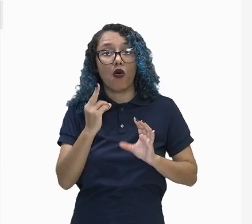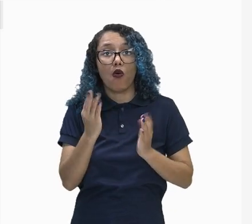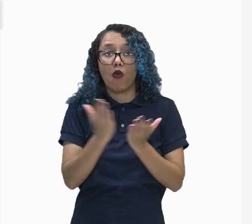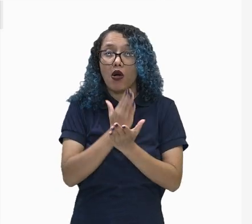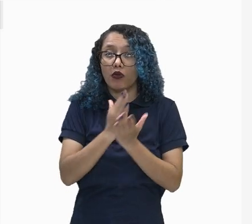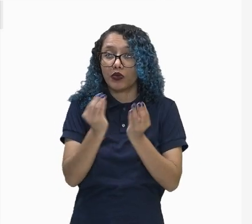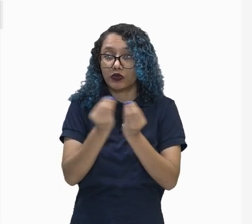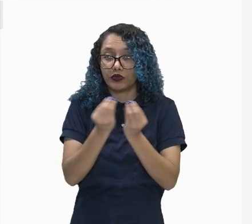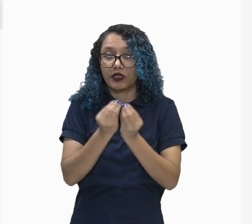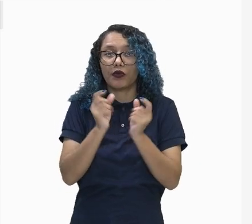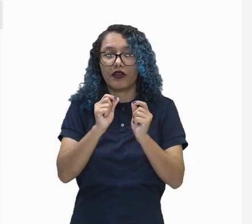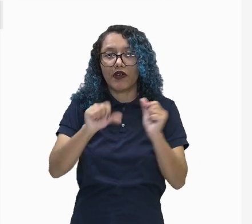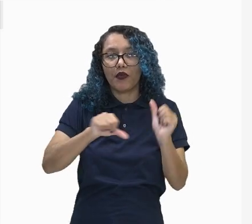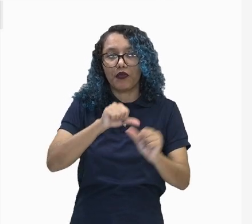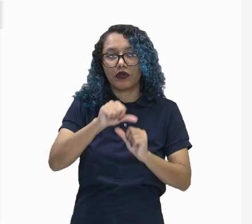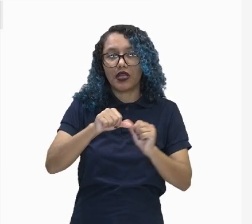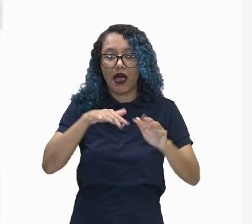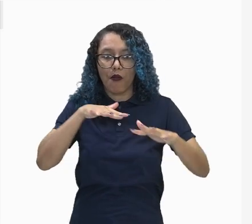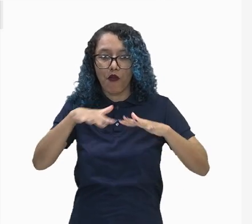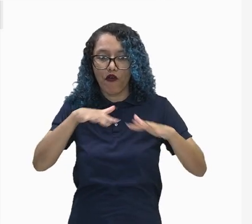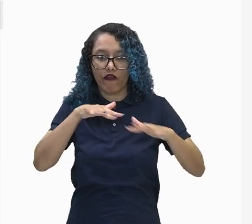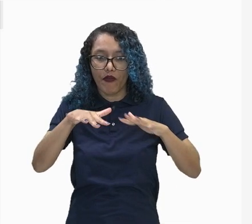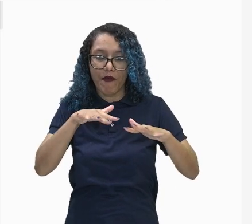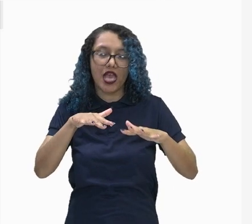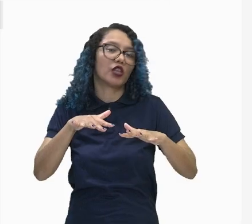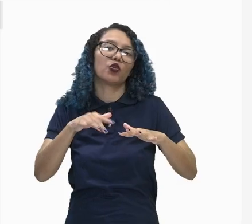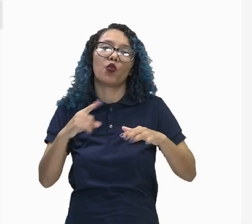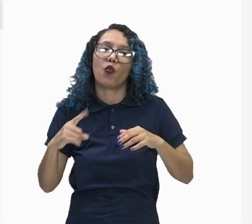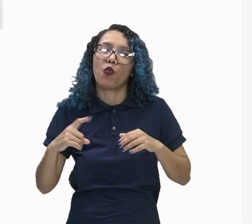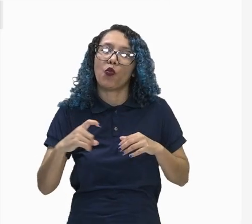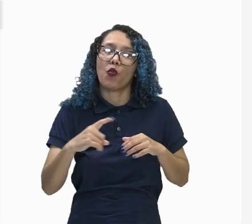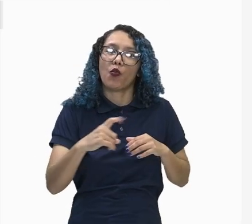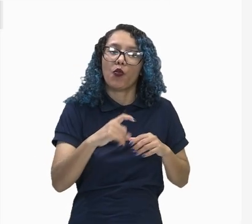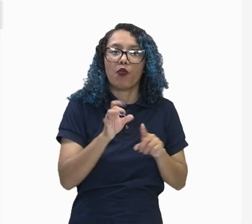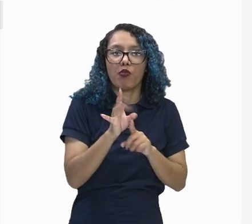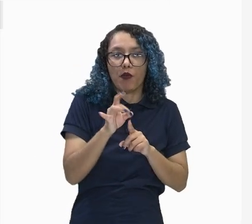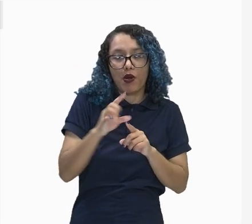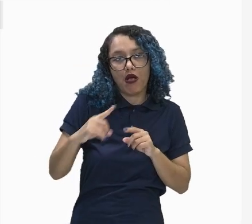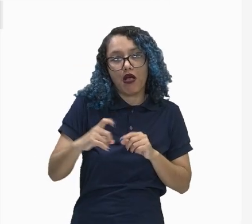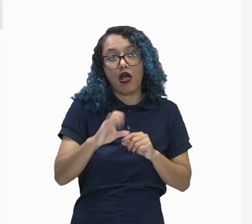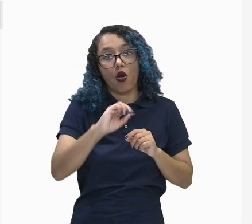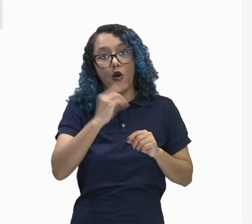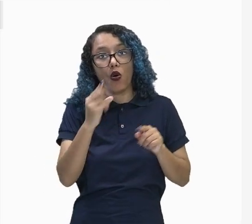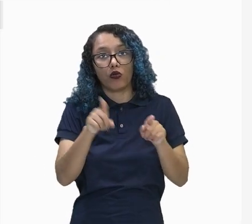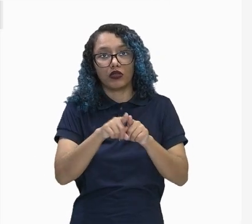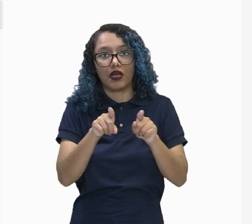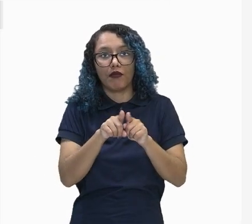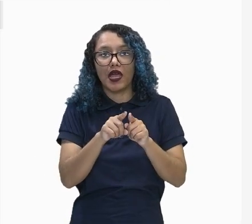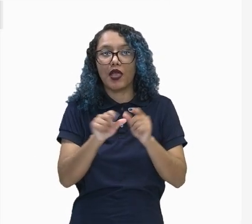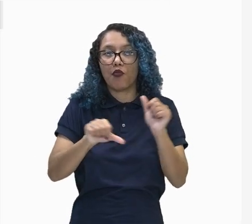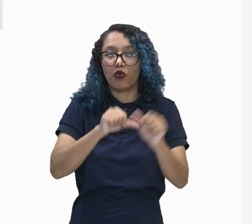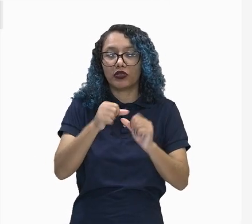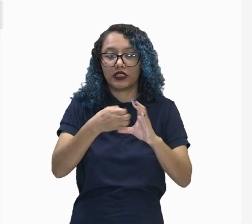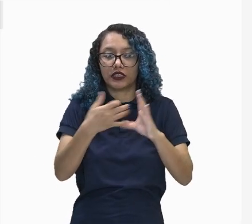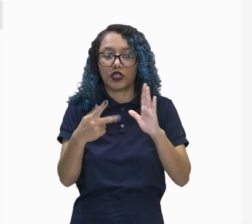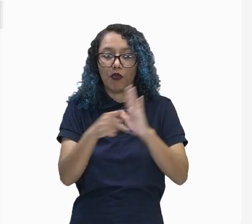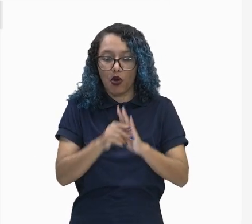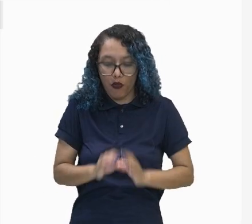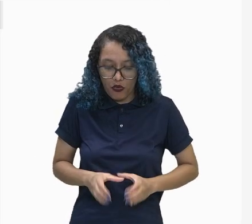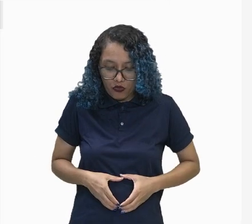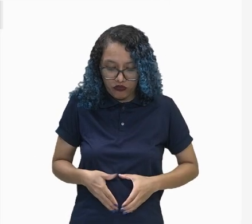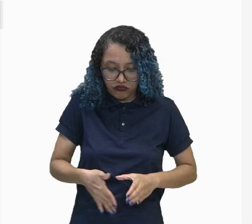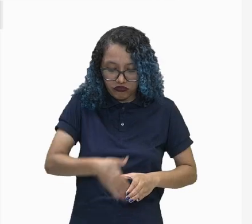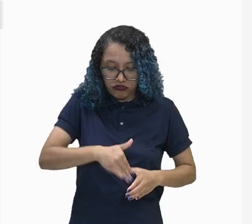dos espermatozoides ou provocam mudanças no endométrio, que é a camada interna do útero. Por haver vários tipos